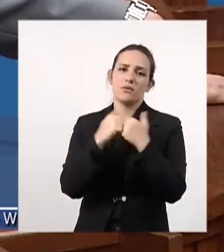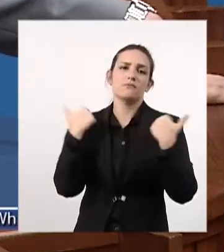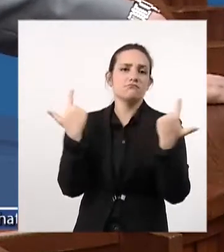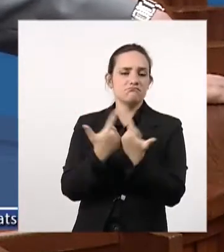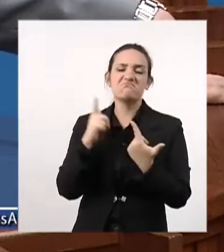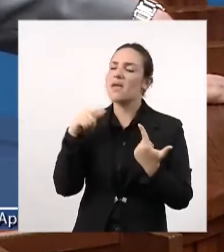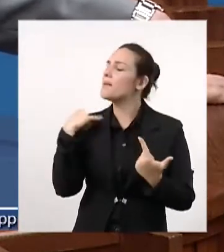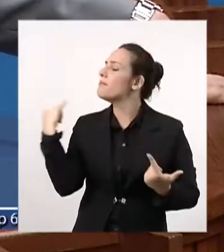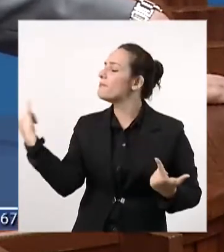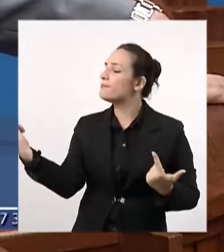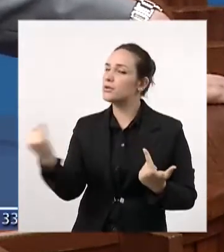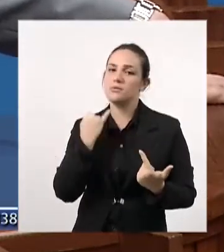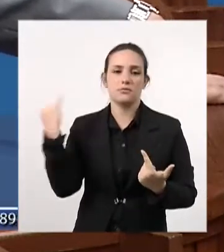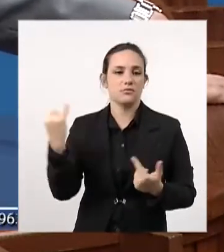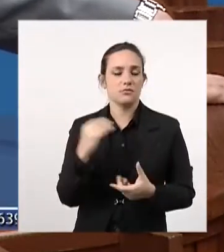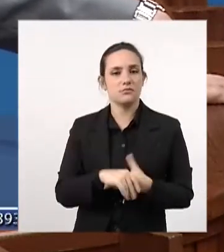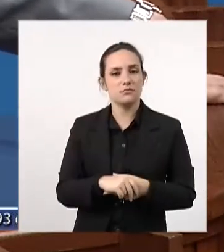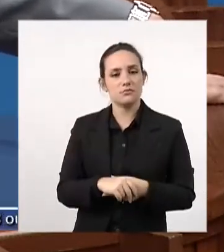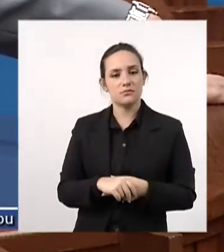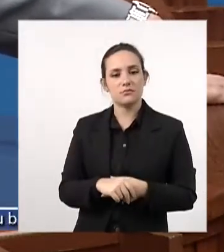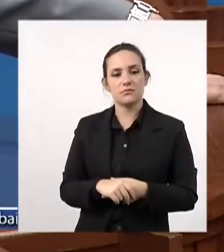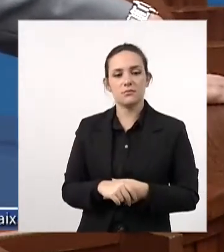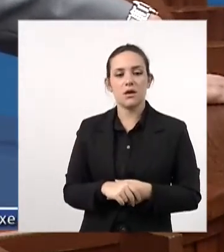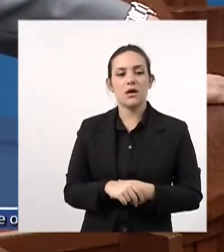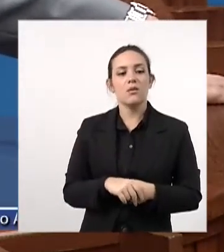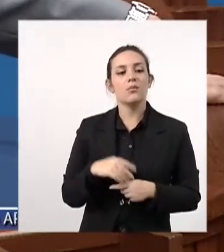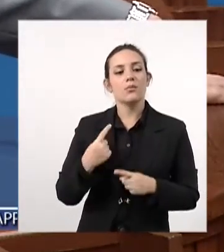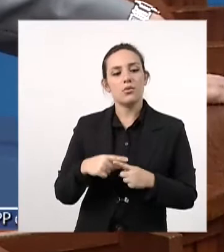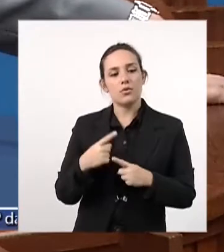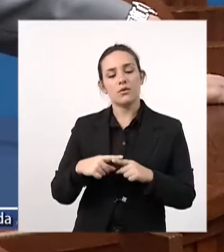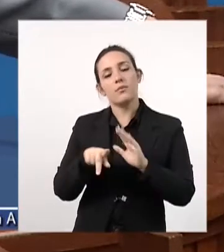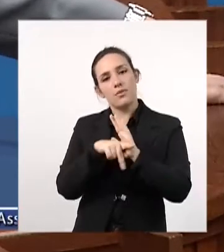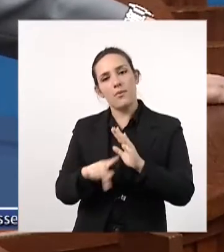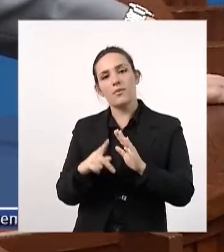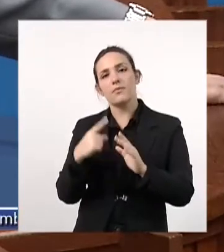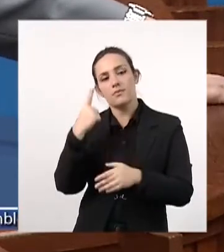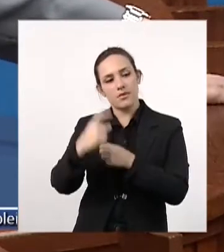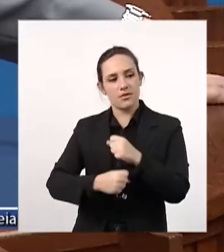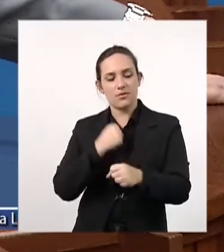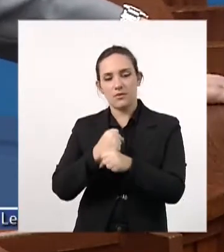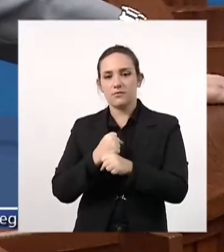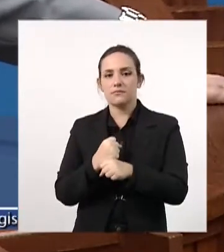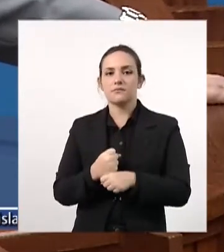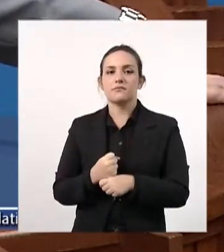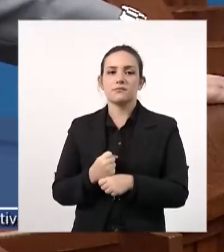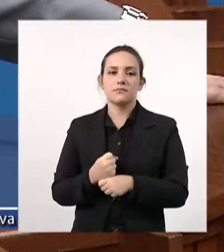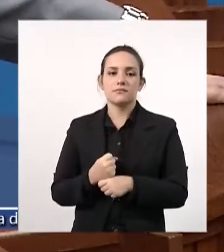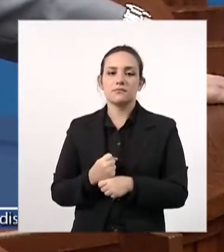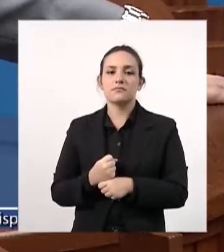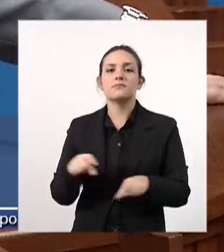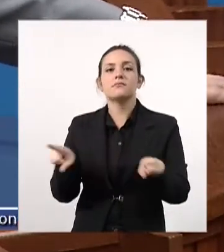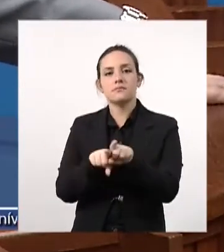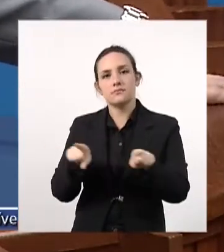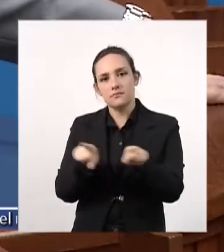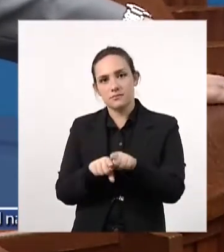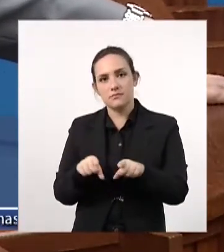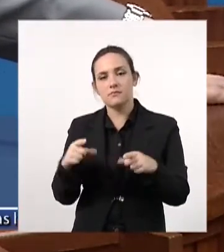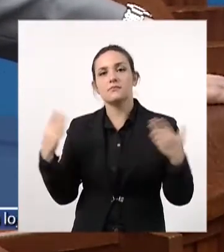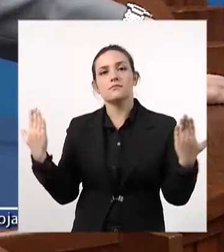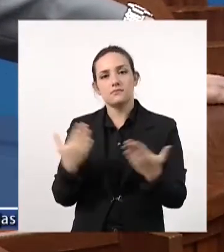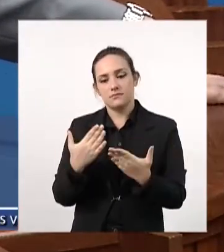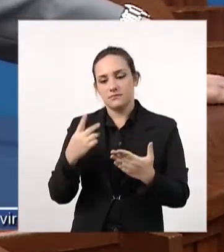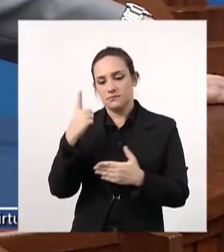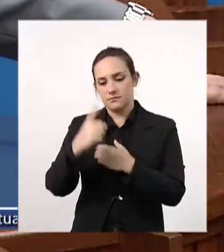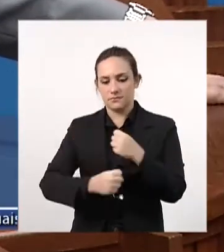foi fundamental ao longo do primeiro ano do governo Reinaldo e também ao longo deste primeiro